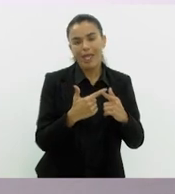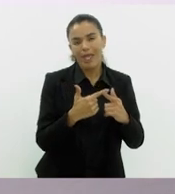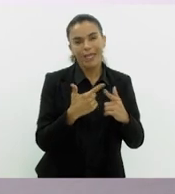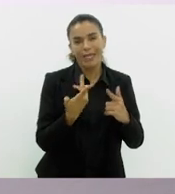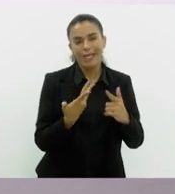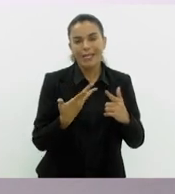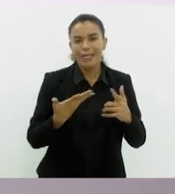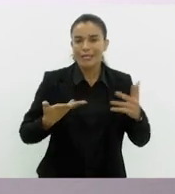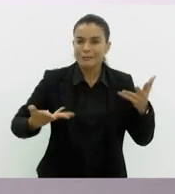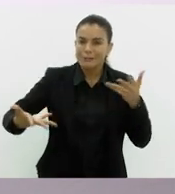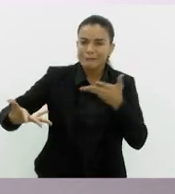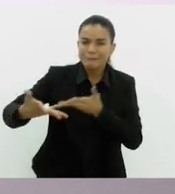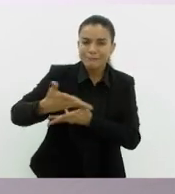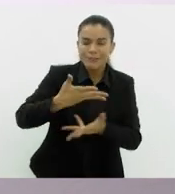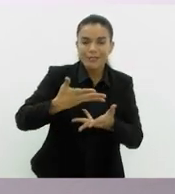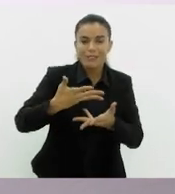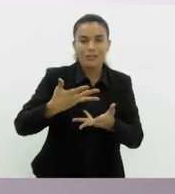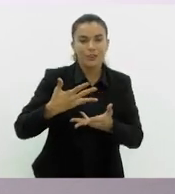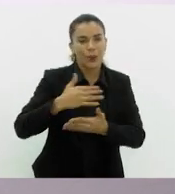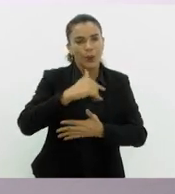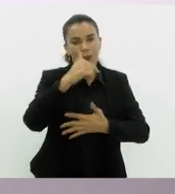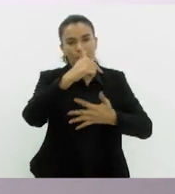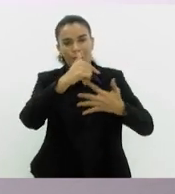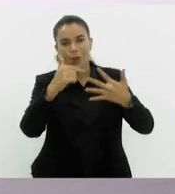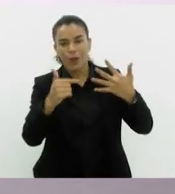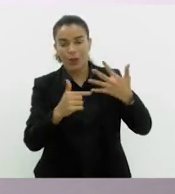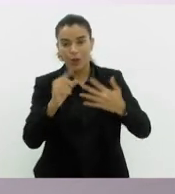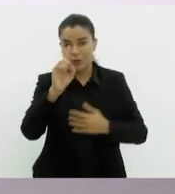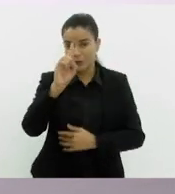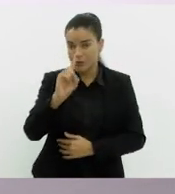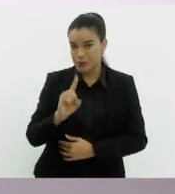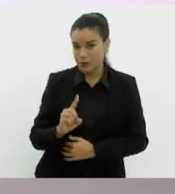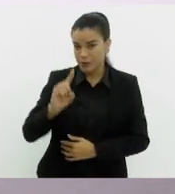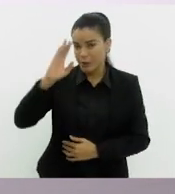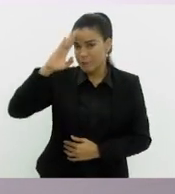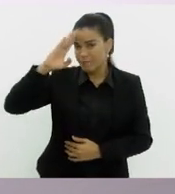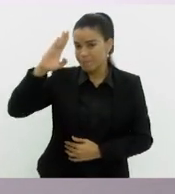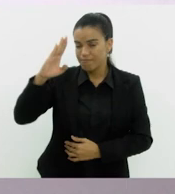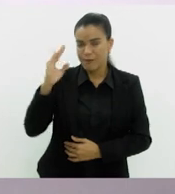basicamente, todos os direitos fundamentais. E